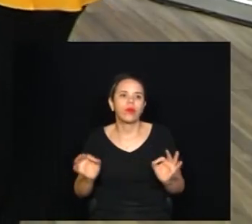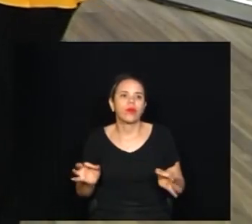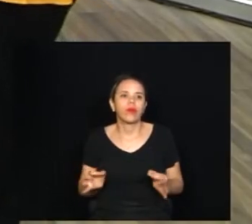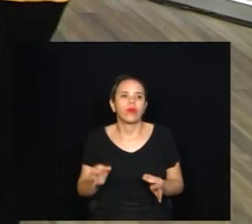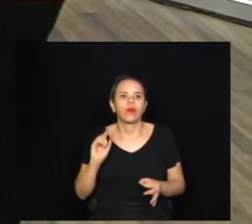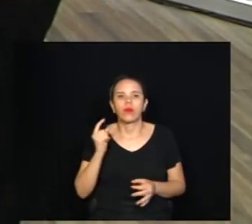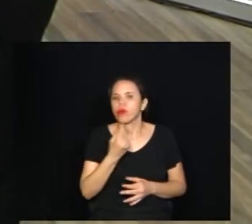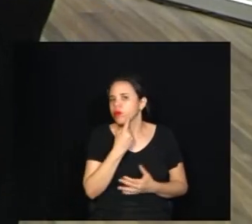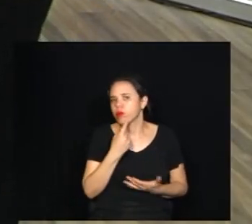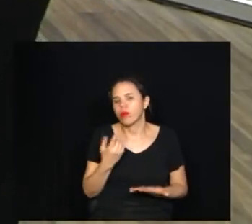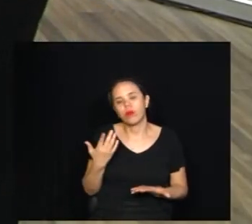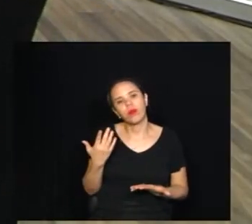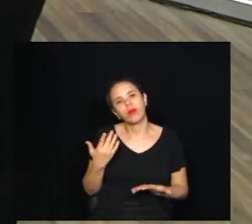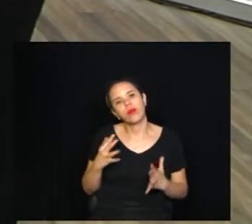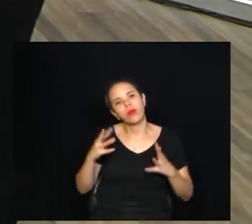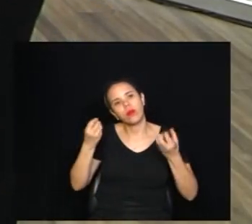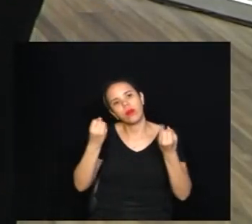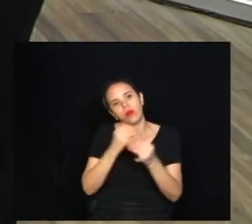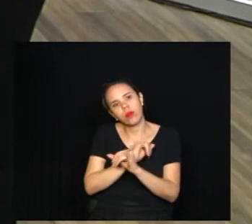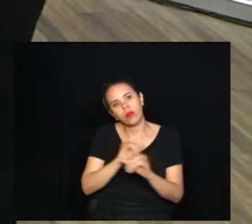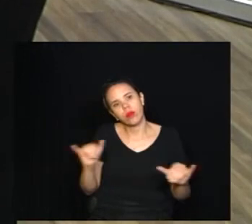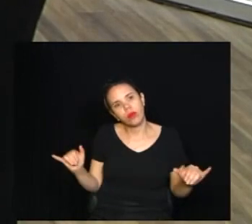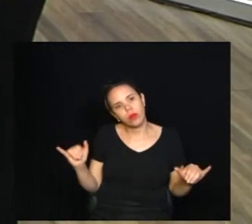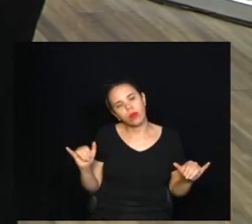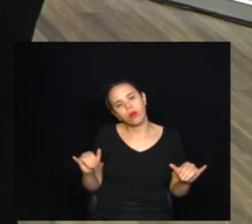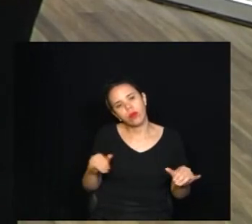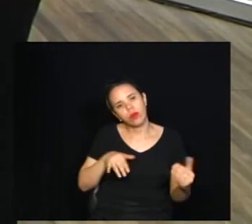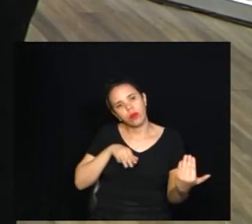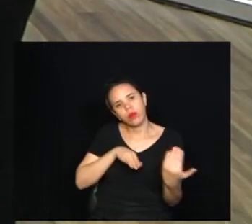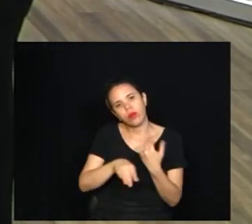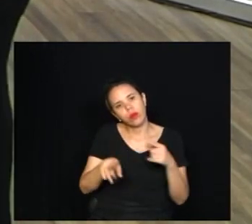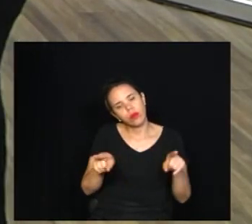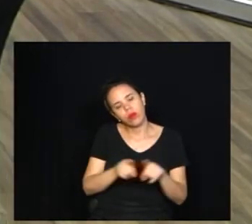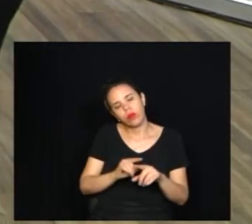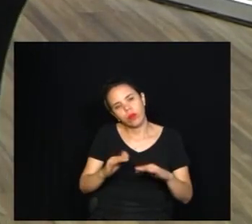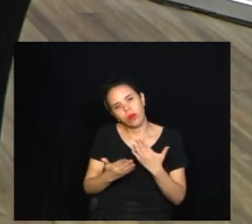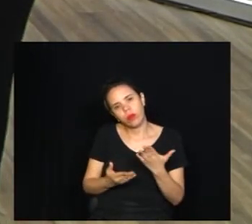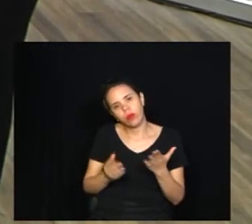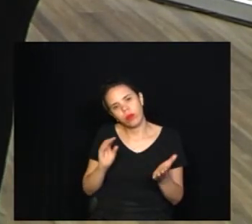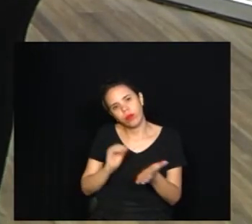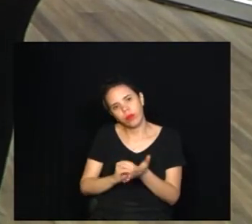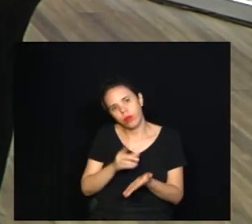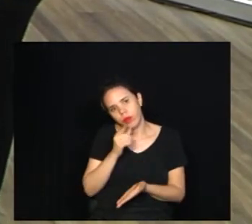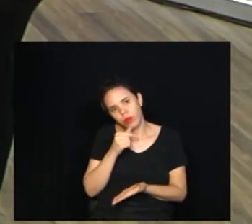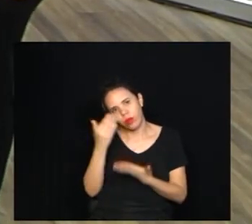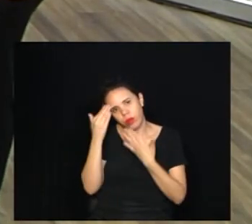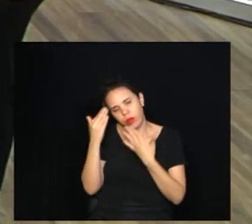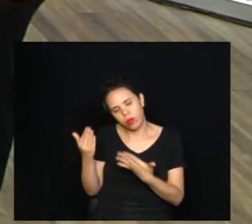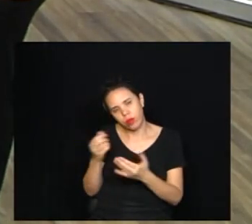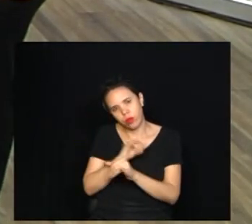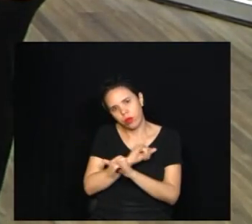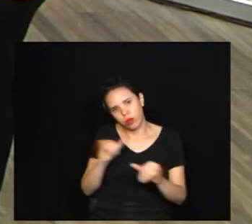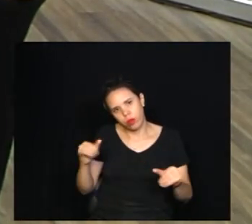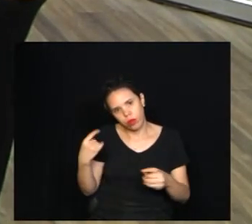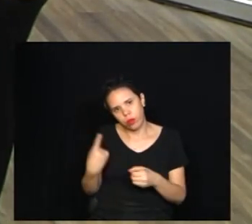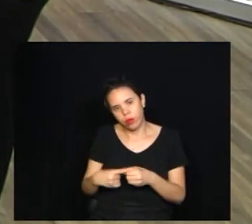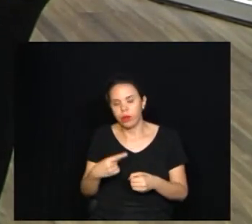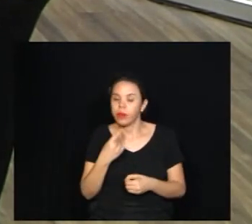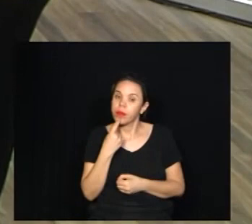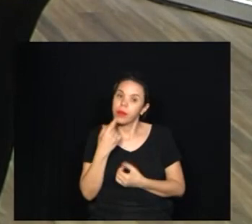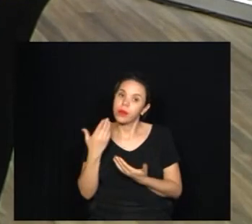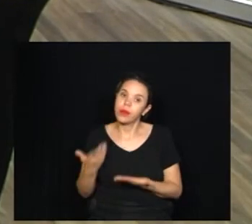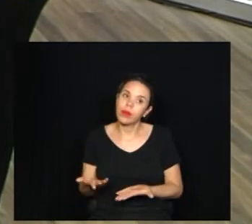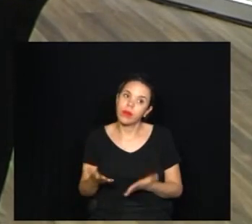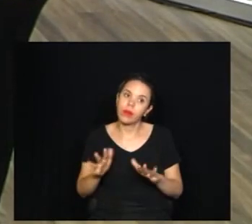então, Mena Abreu, com todas as informações do trânsito também, dos bairros que vão ficar sem água. Agradeço as notícias da Metrópole de